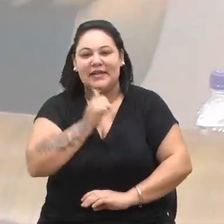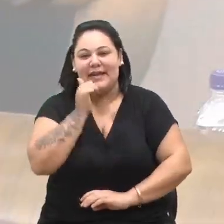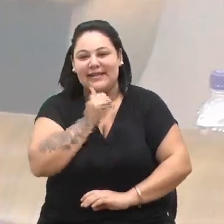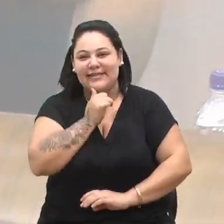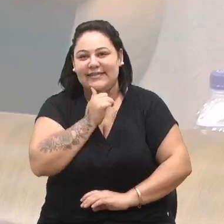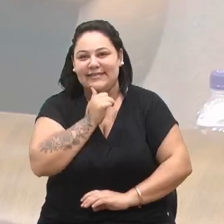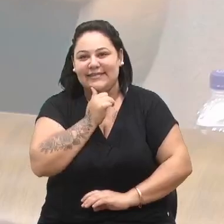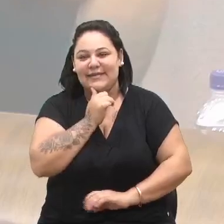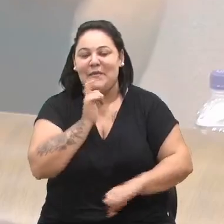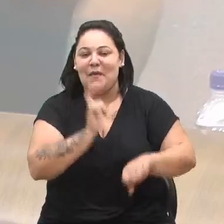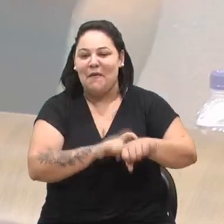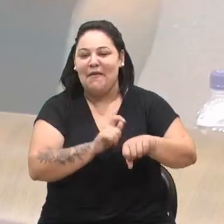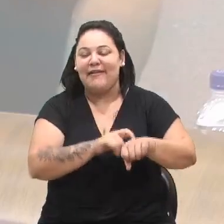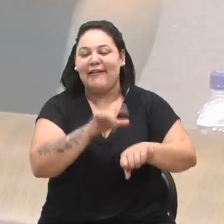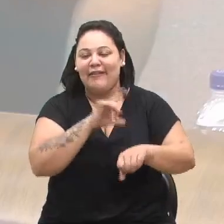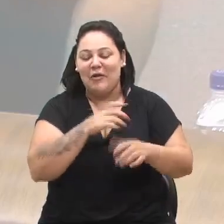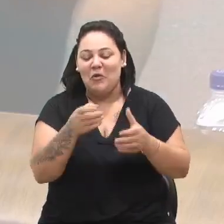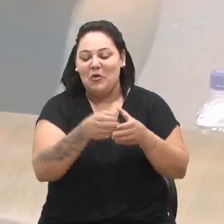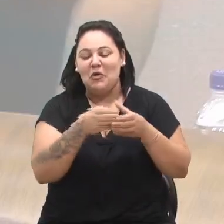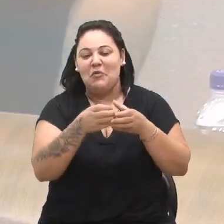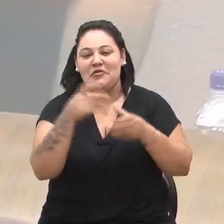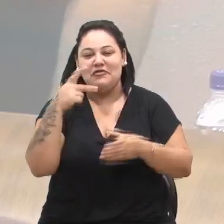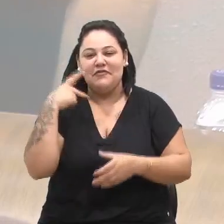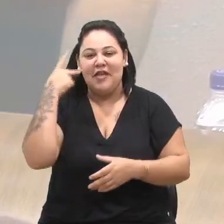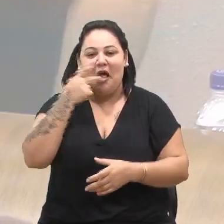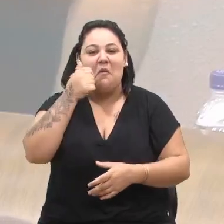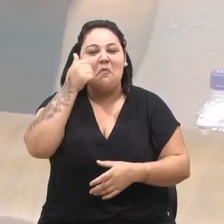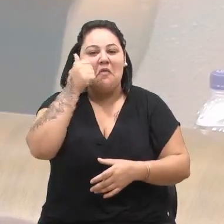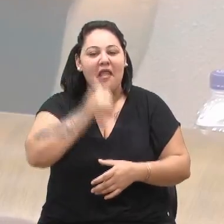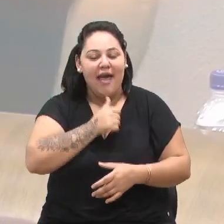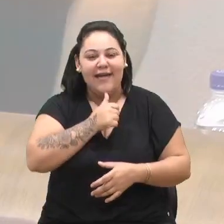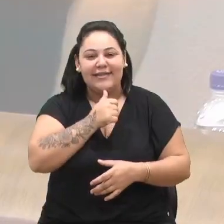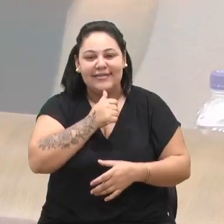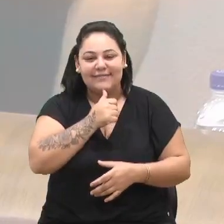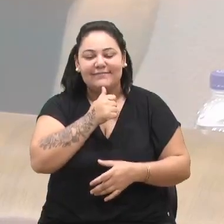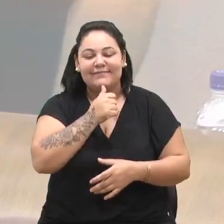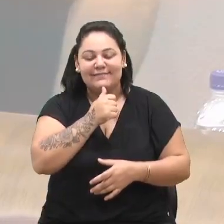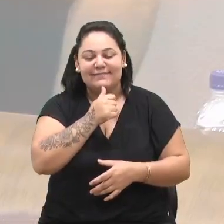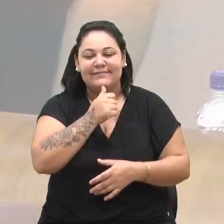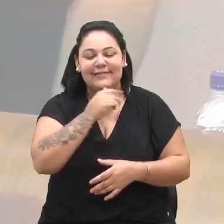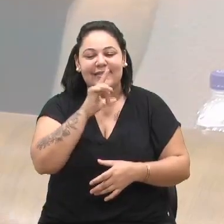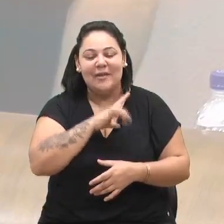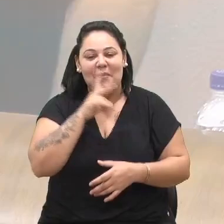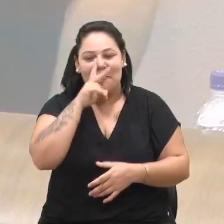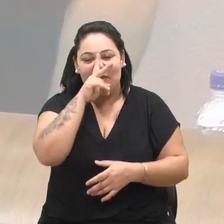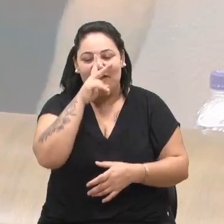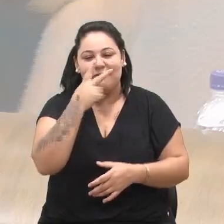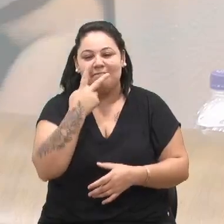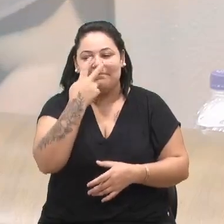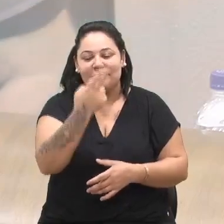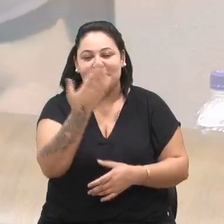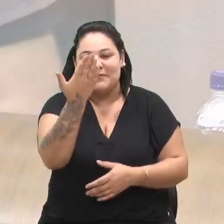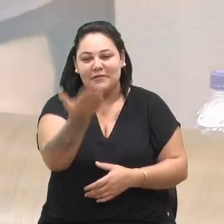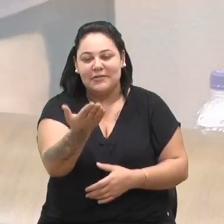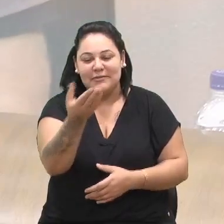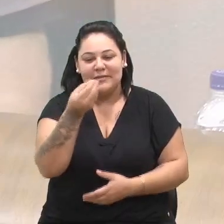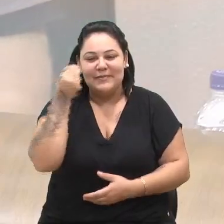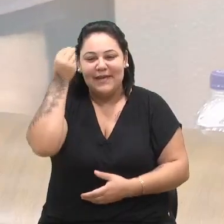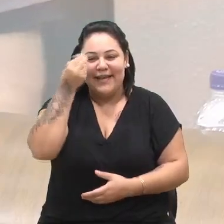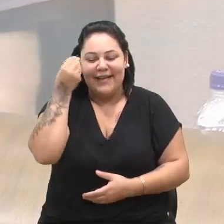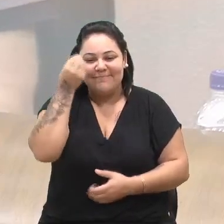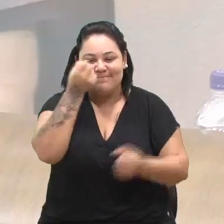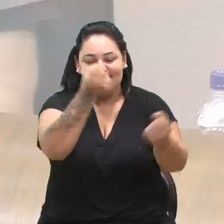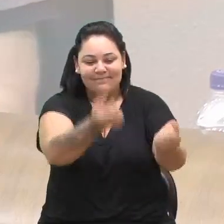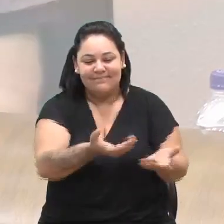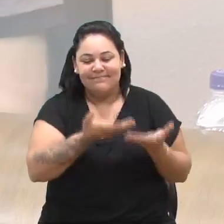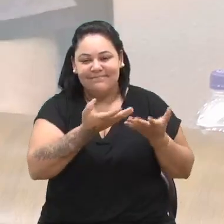momento em que nós temos uma legislatura com a maior bancada feminina da história, ter uma mulher tão forte, tão experiente, que nos trouxe